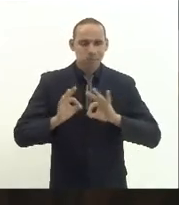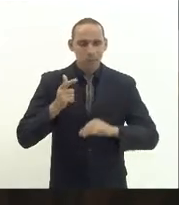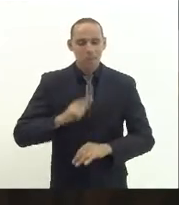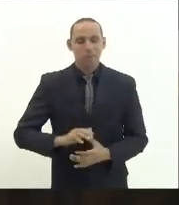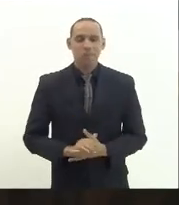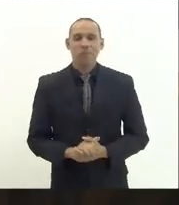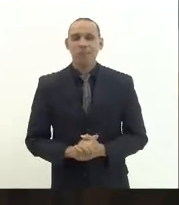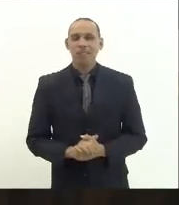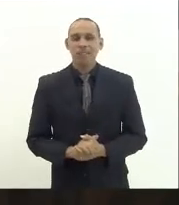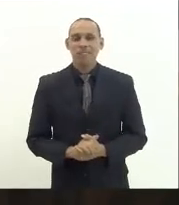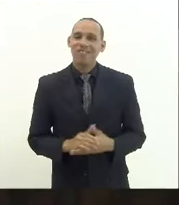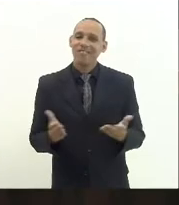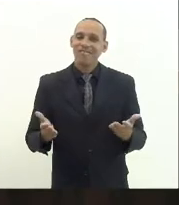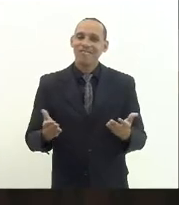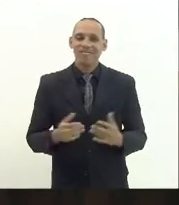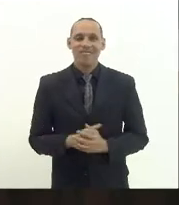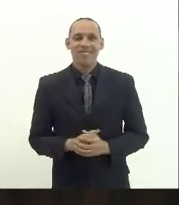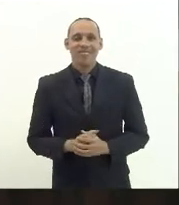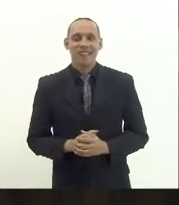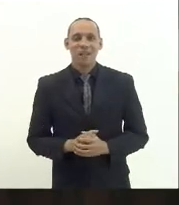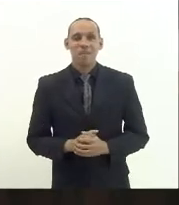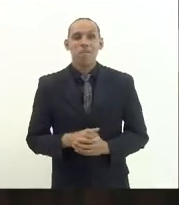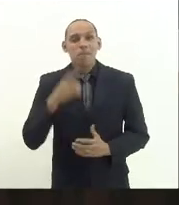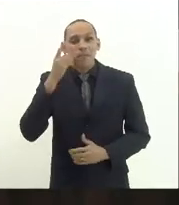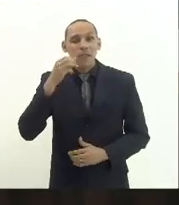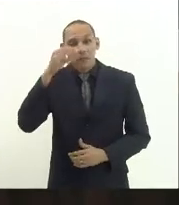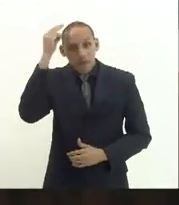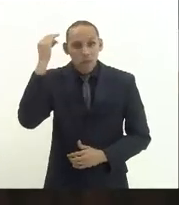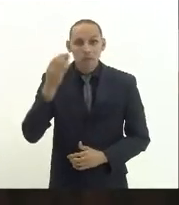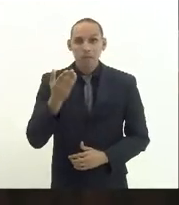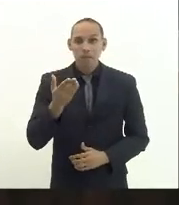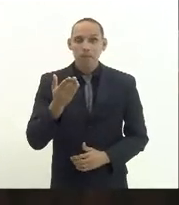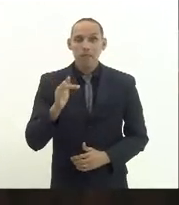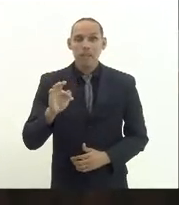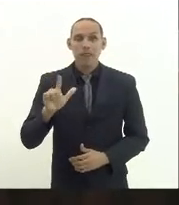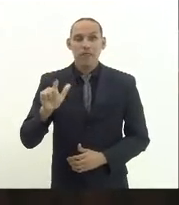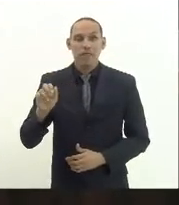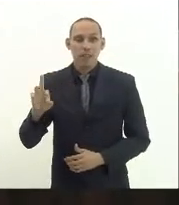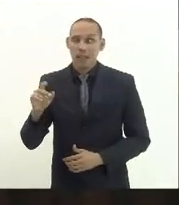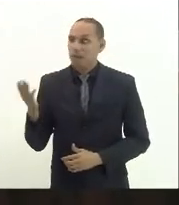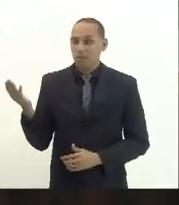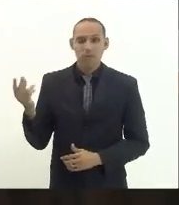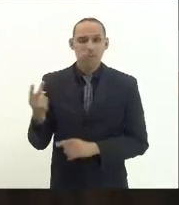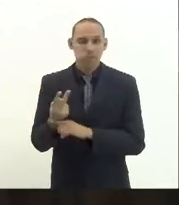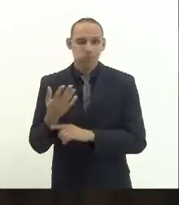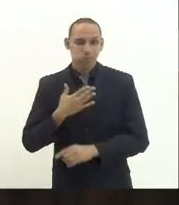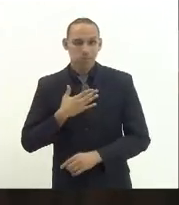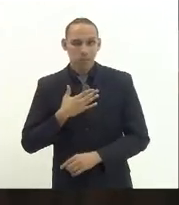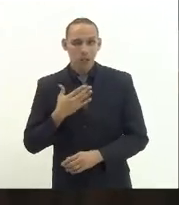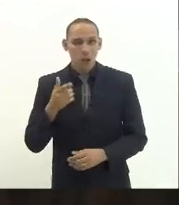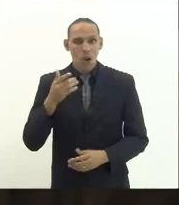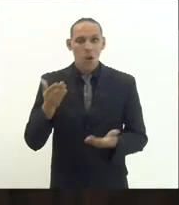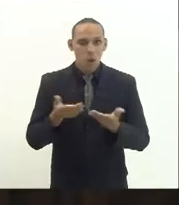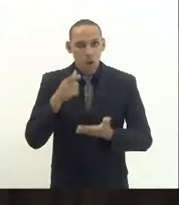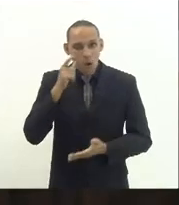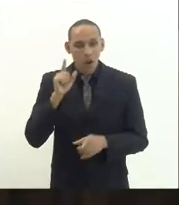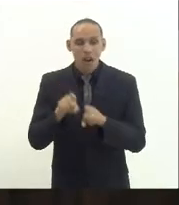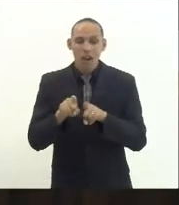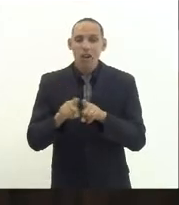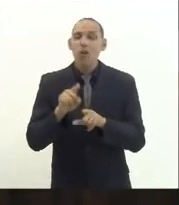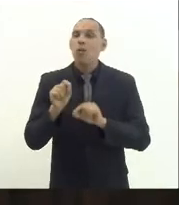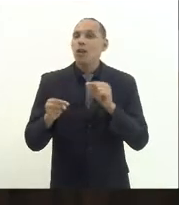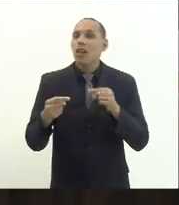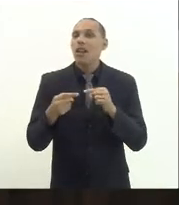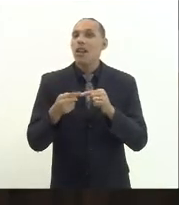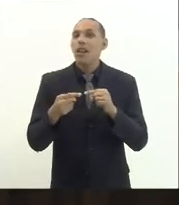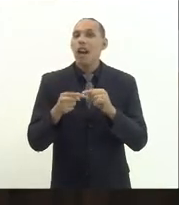a bom então farmácia o Flávio me procurou no dia de hoje e ontem em relação a mensagem